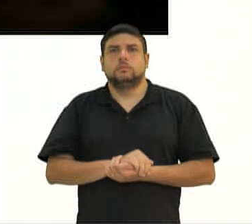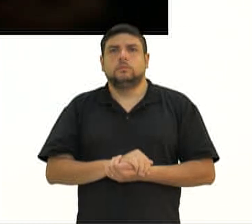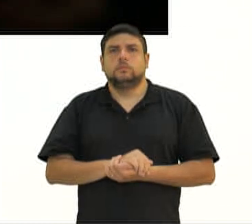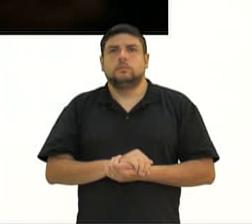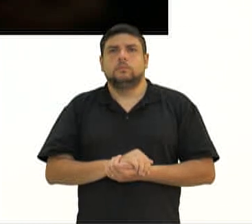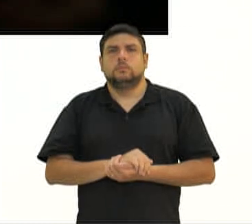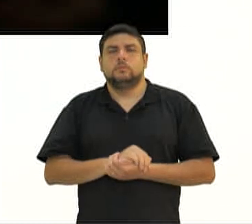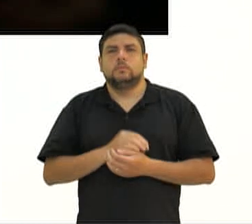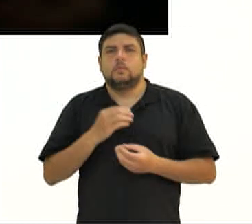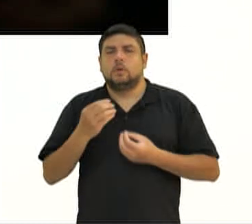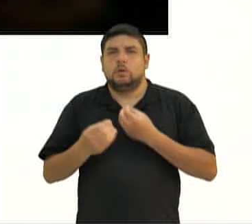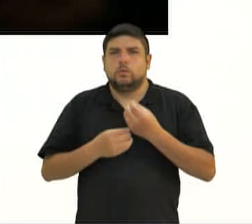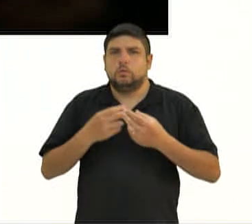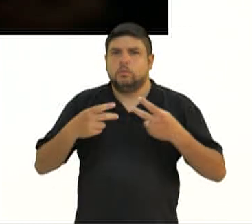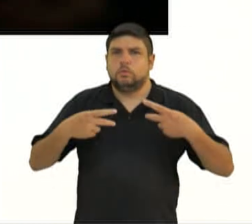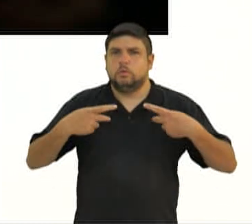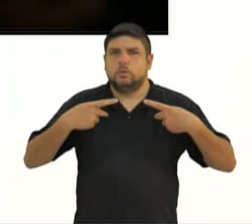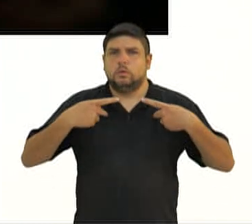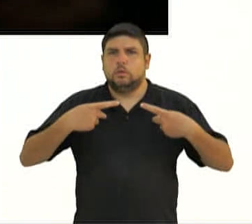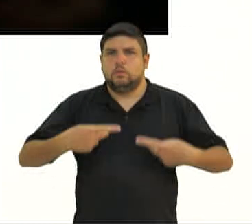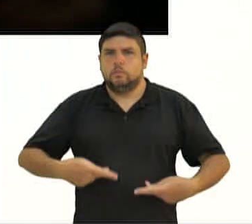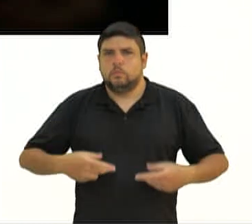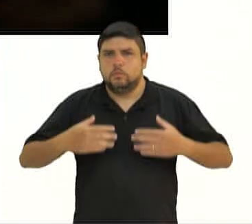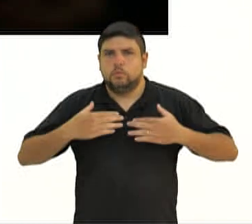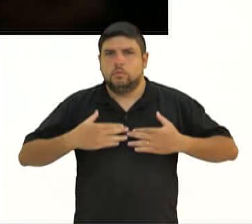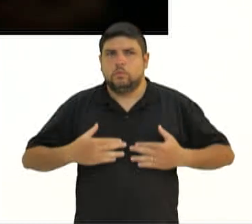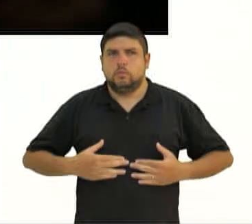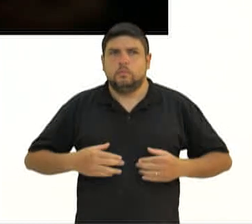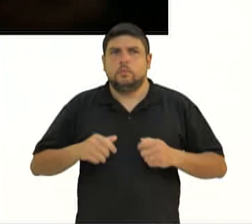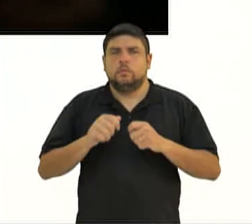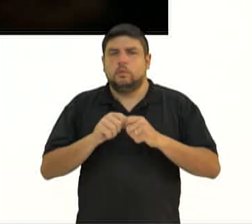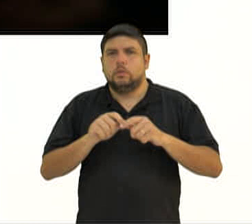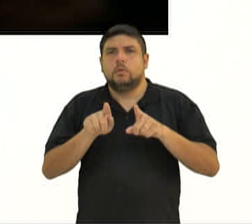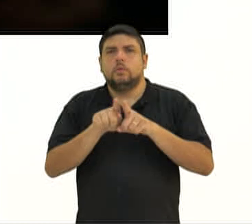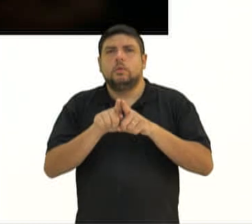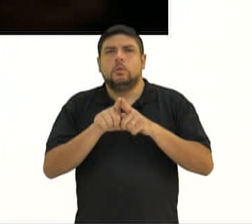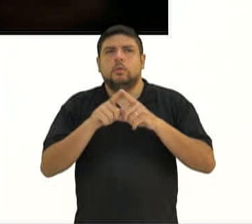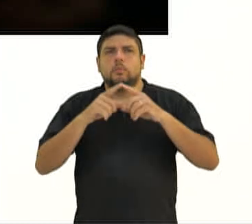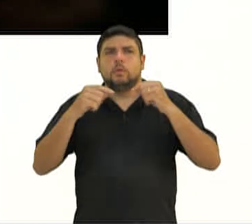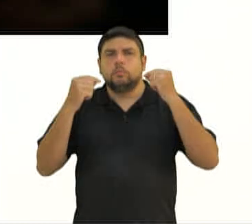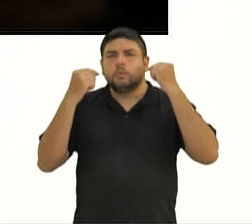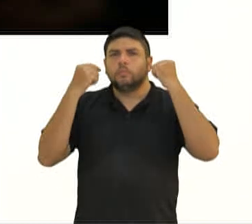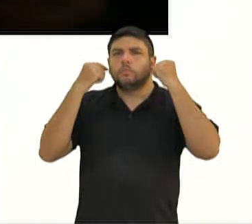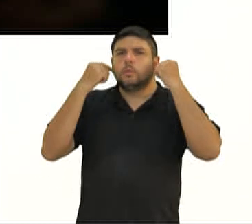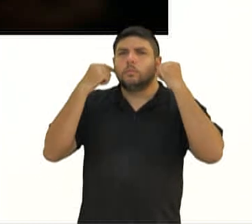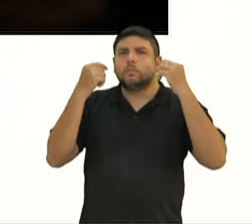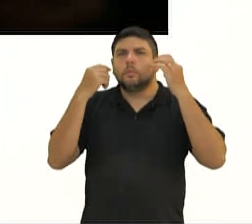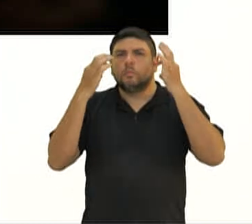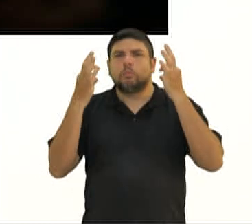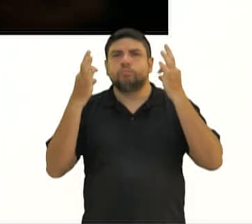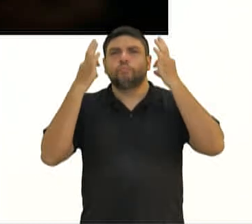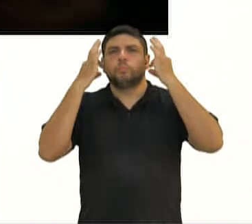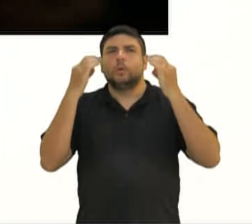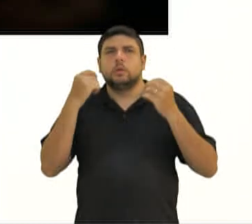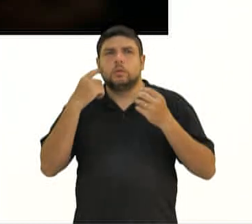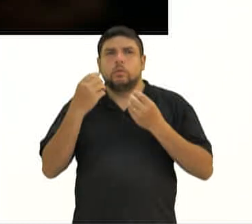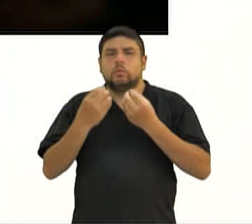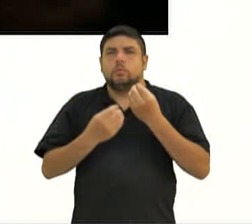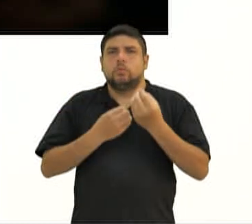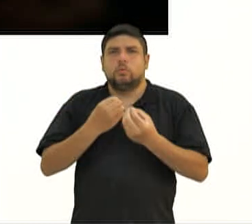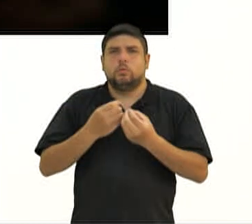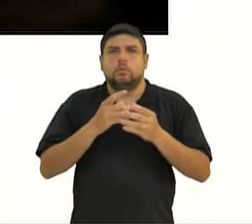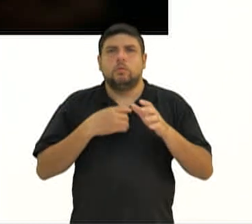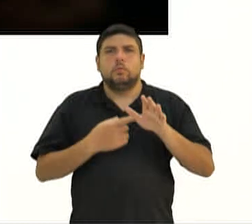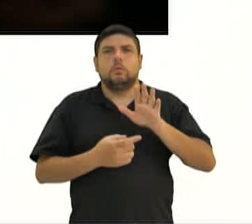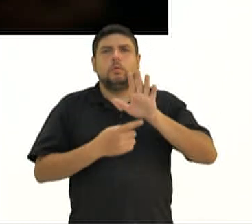postura corporal, os lobos perfurados e outros ornamentos surgem que esse indivíduo apresenta os